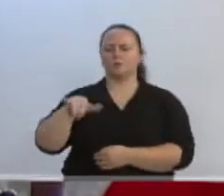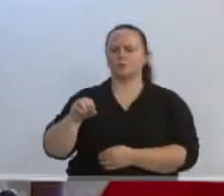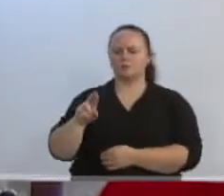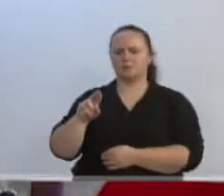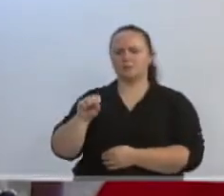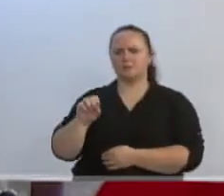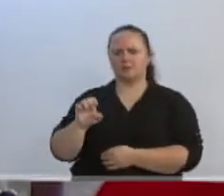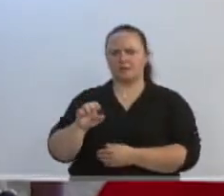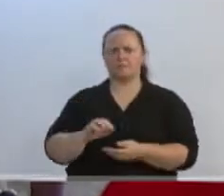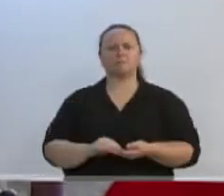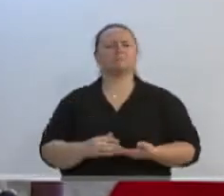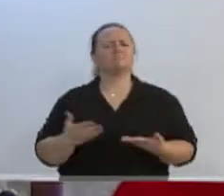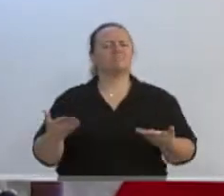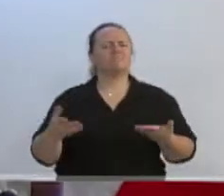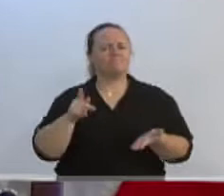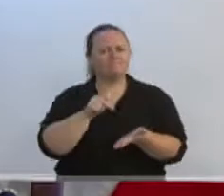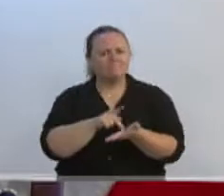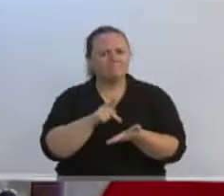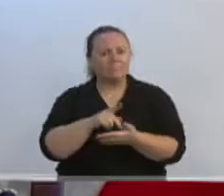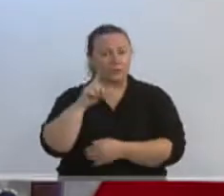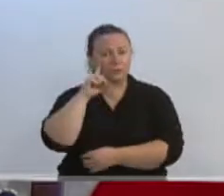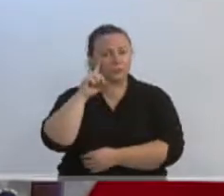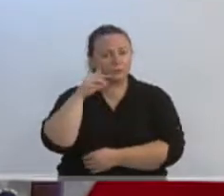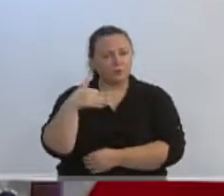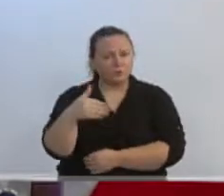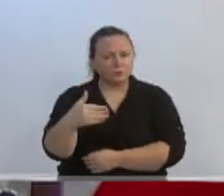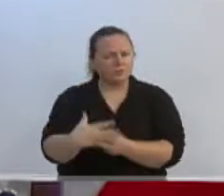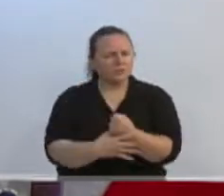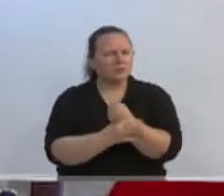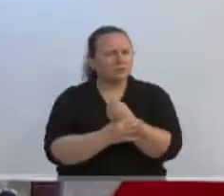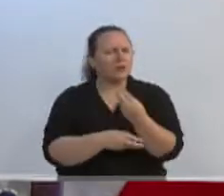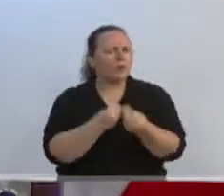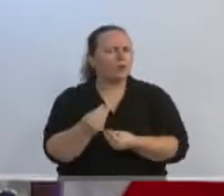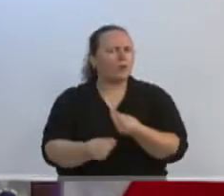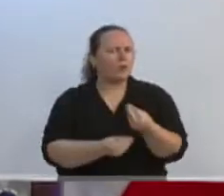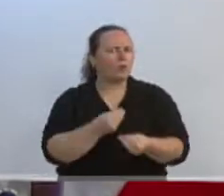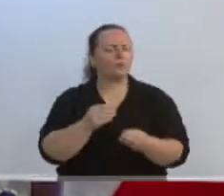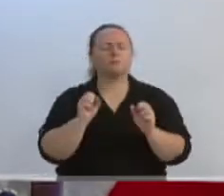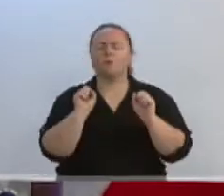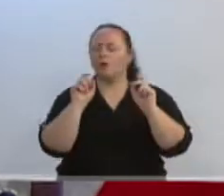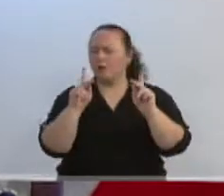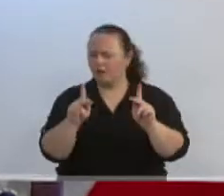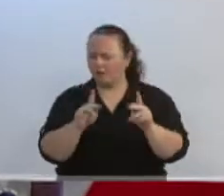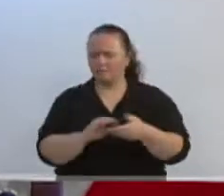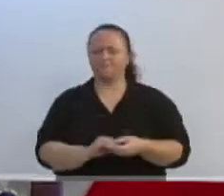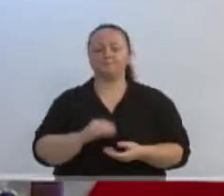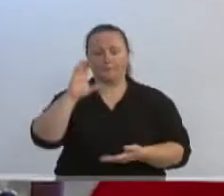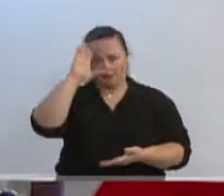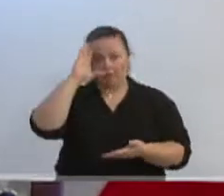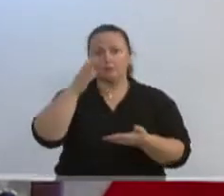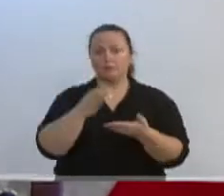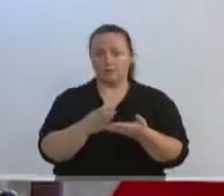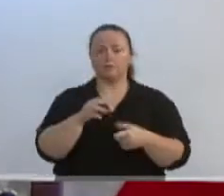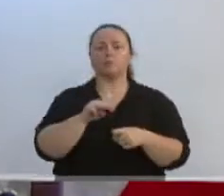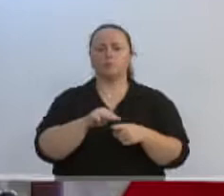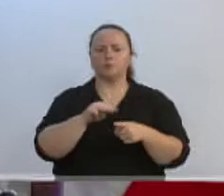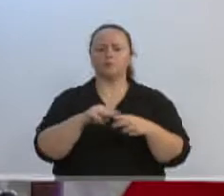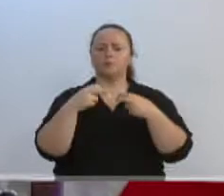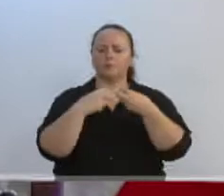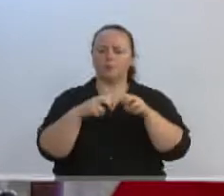Quem garante que esse aluno vai estar todos os dias? Digamos que realmente eu acredito que o município faça a sua